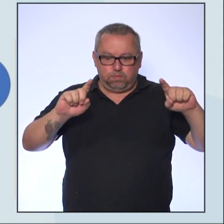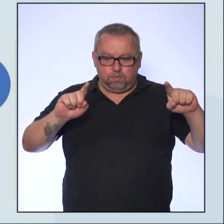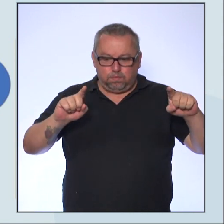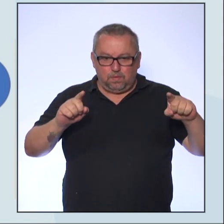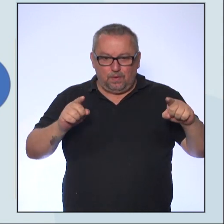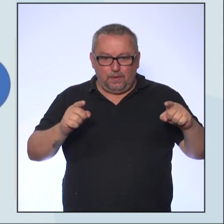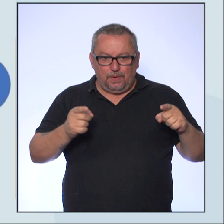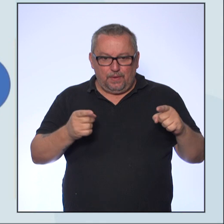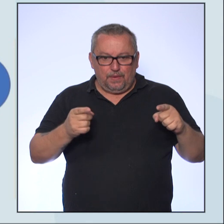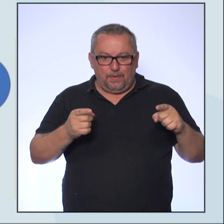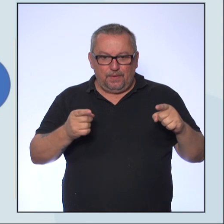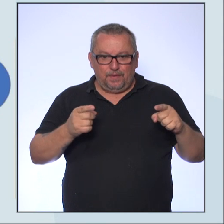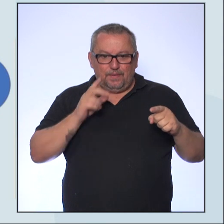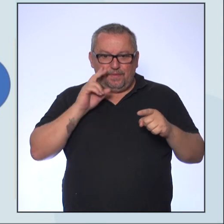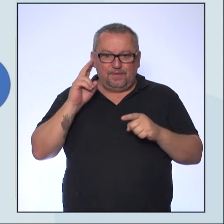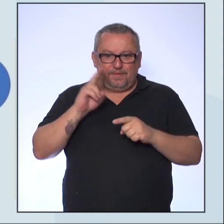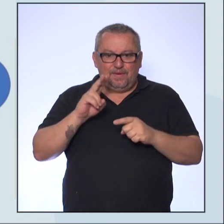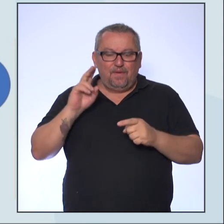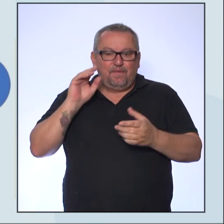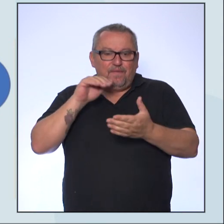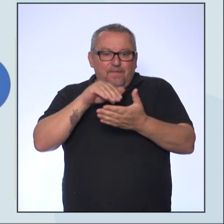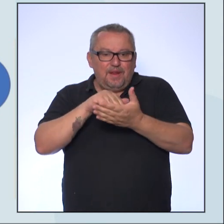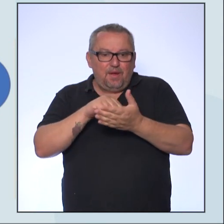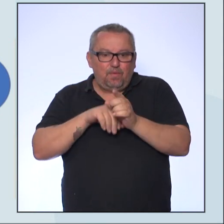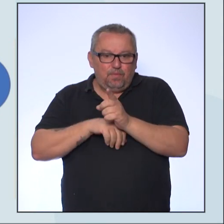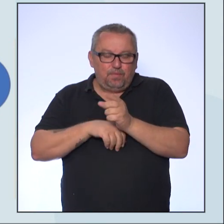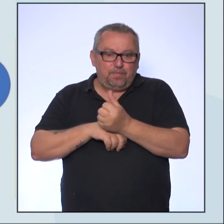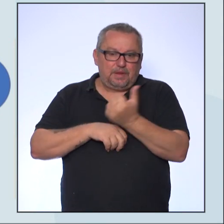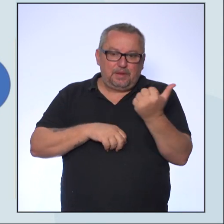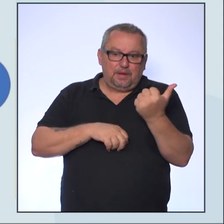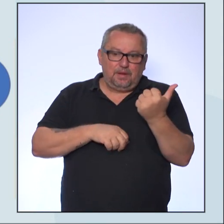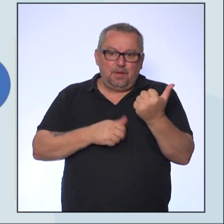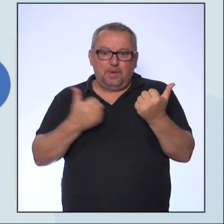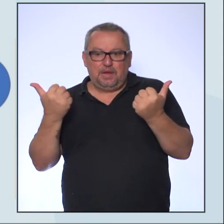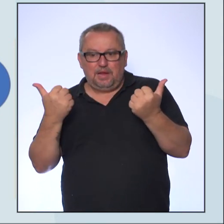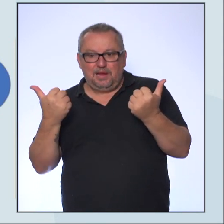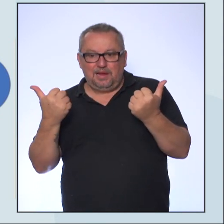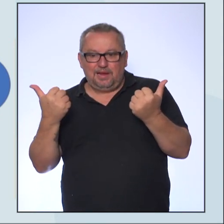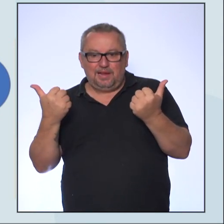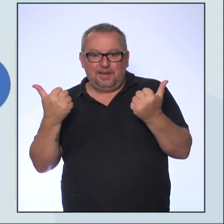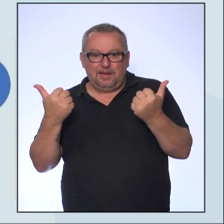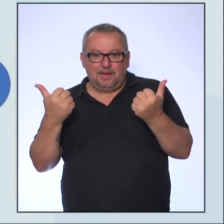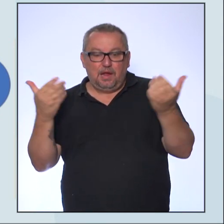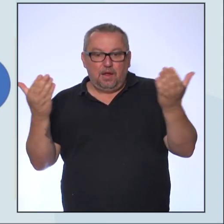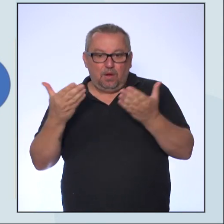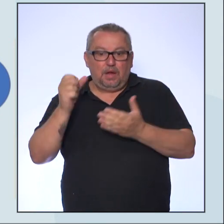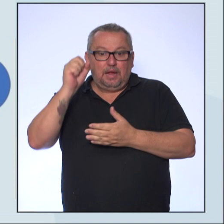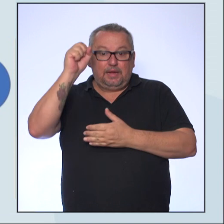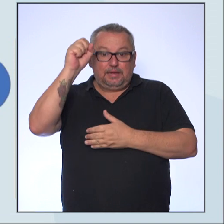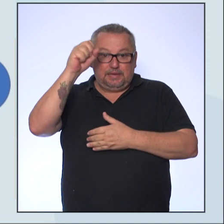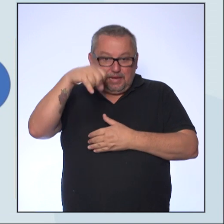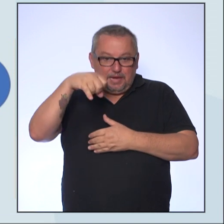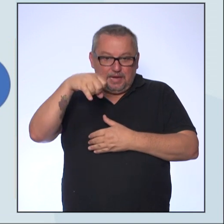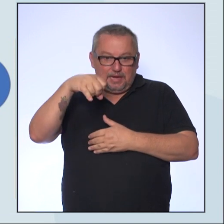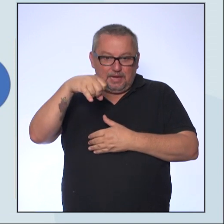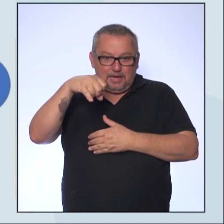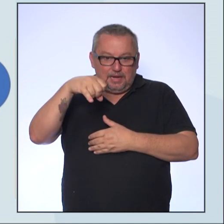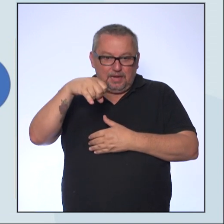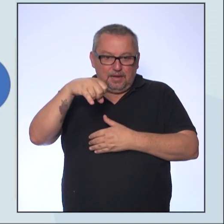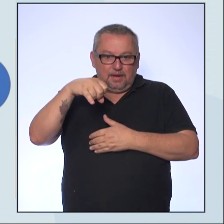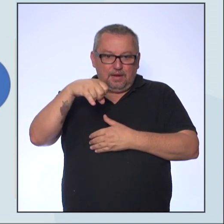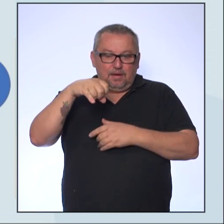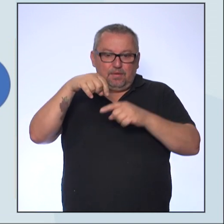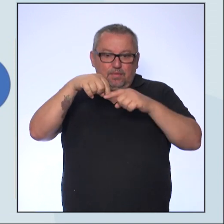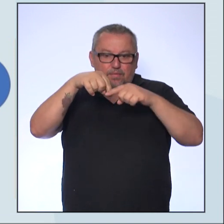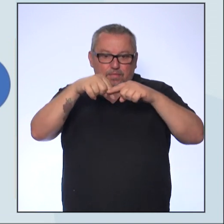ali já é um final, né? É um final. Isso. Dali ela segue para um caminho. Bom, agora se deu sim, o que vai acontecer? Se deu sim, usar